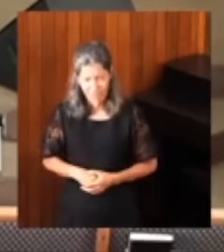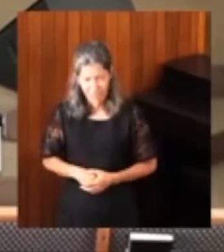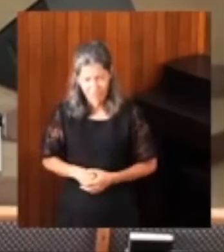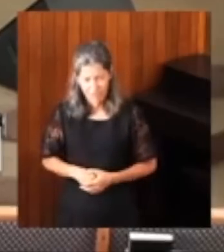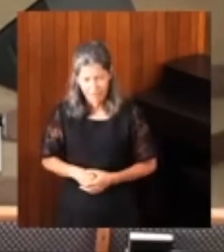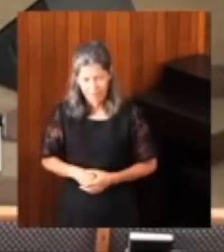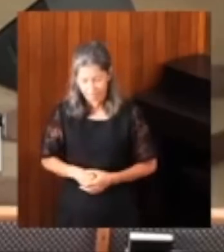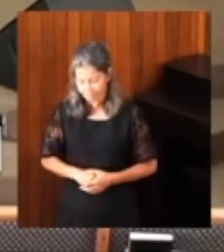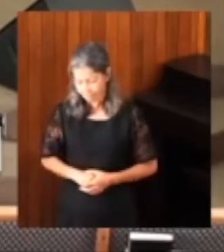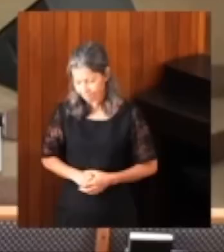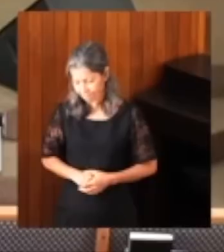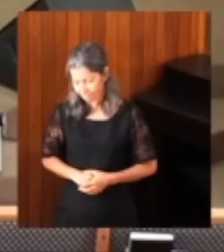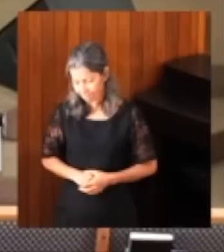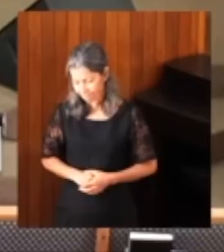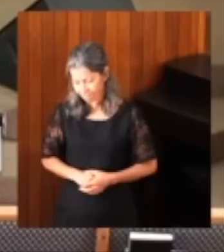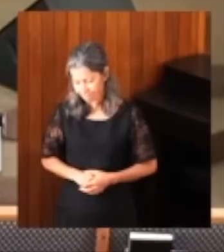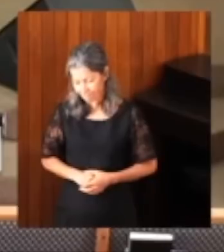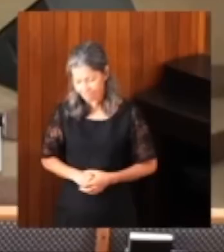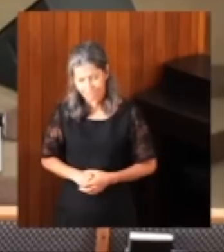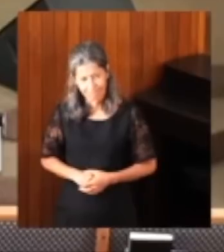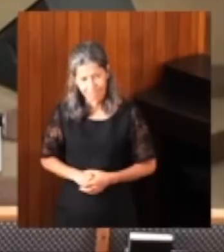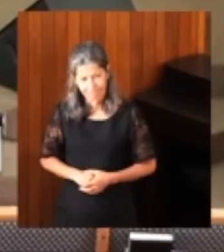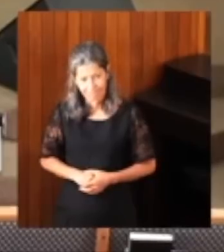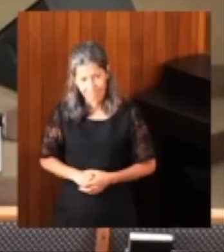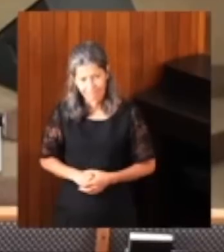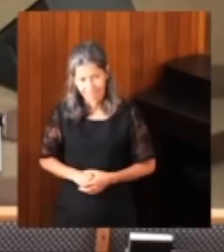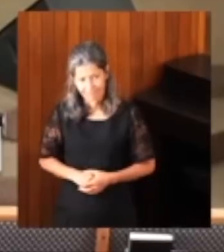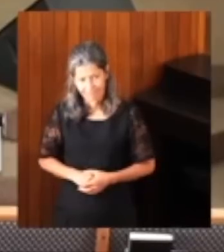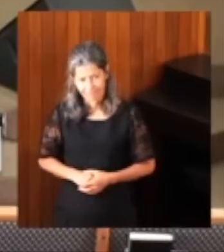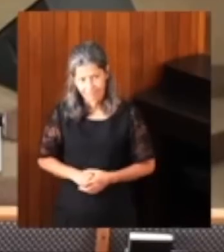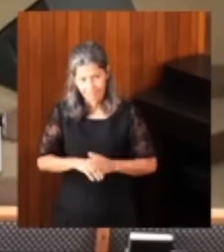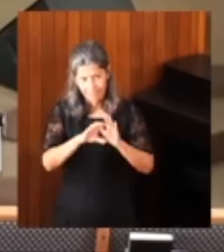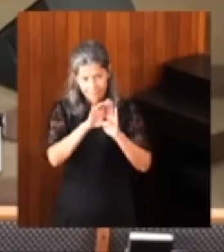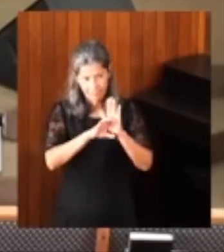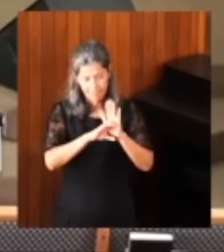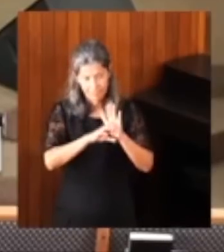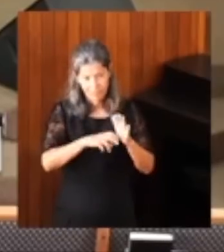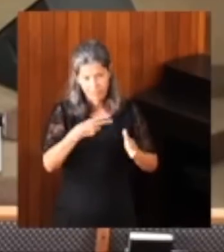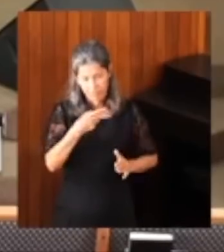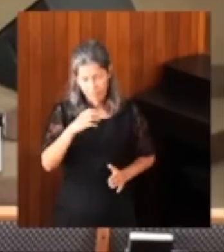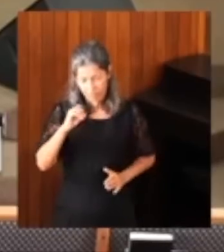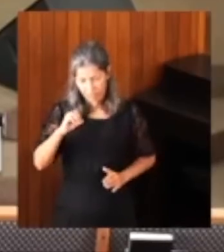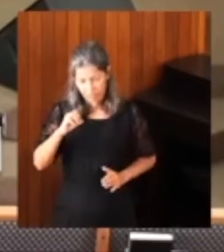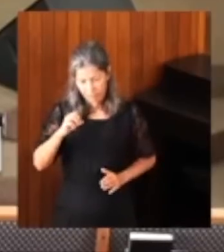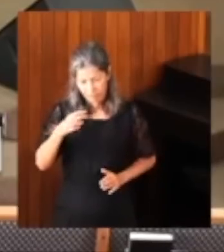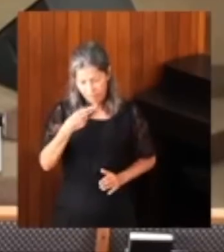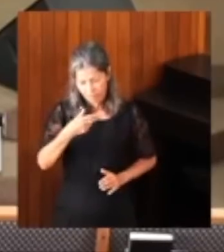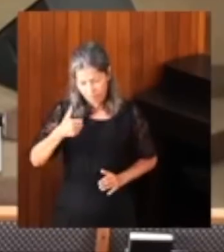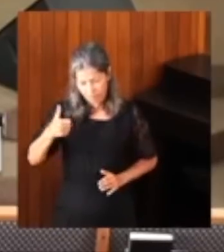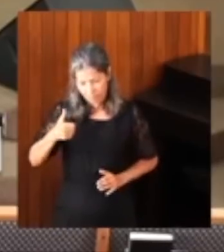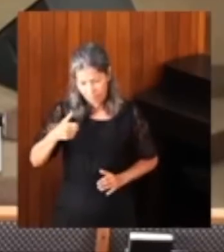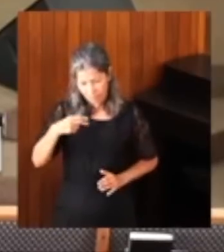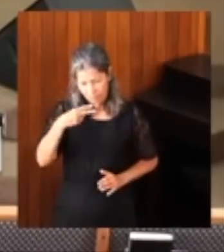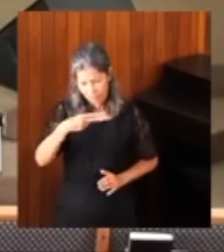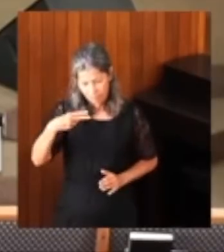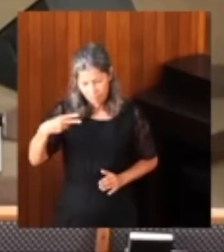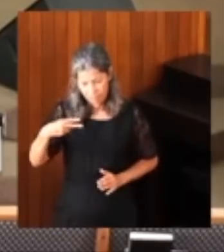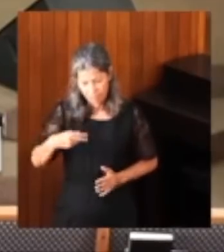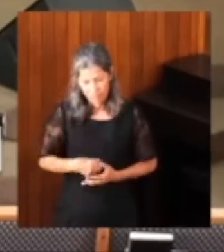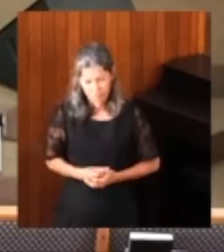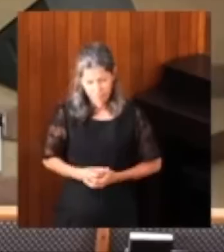do Apocalipse. Capítulos 20, 21, 22. É algo maravilhoso, emocionante. Então você não pode perder, tá bom?